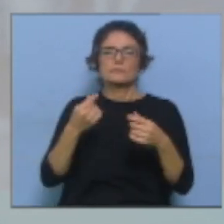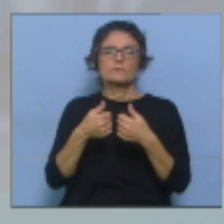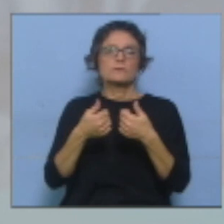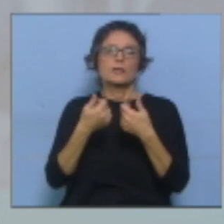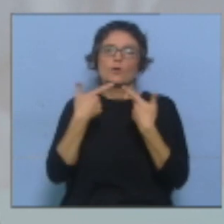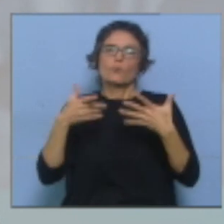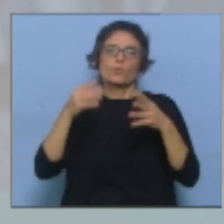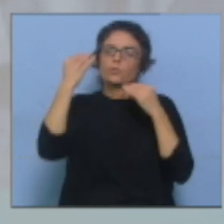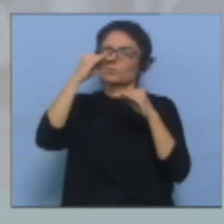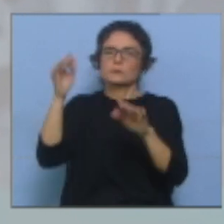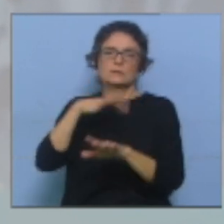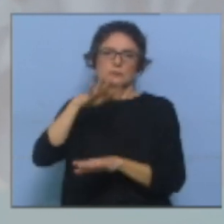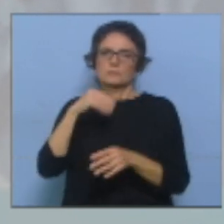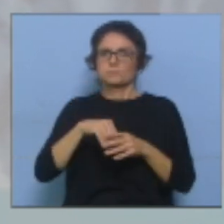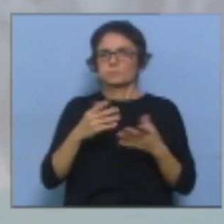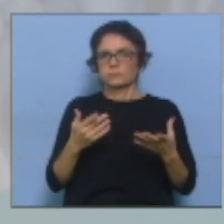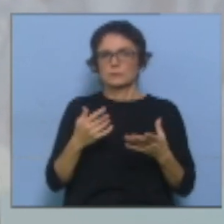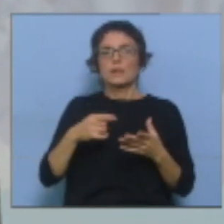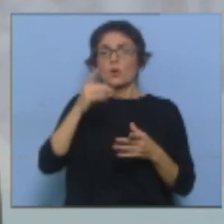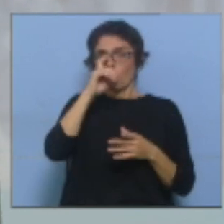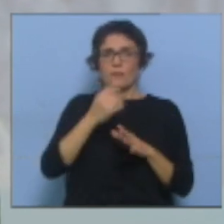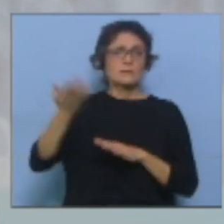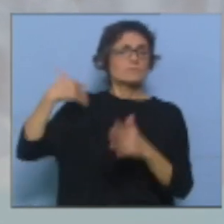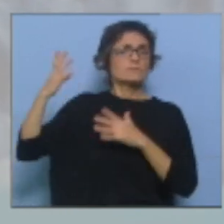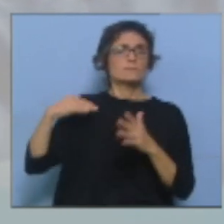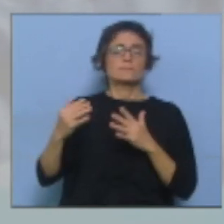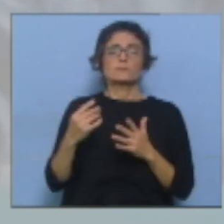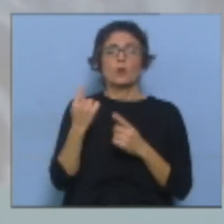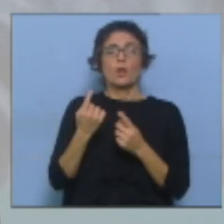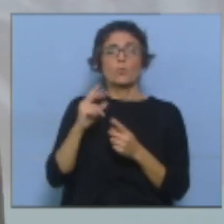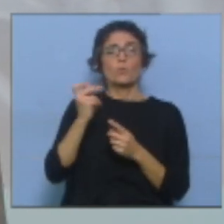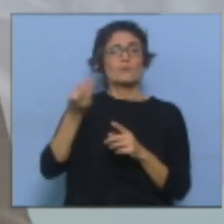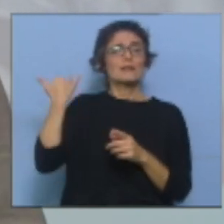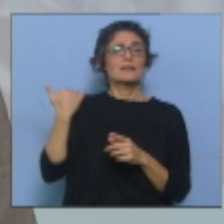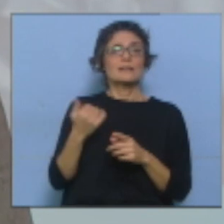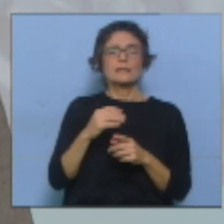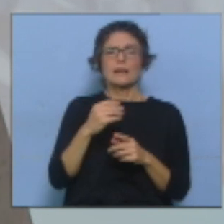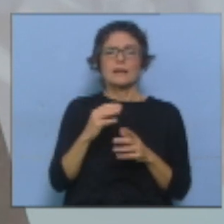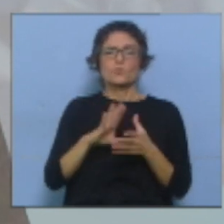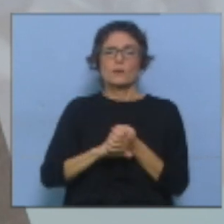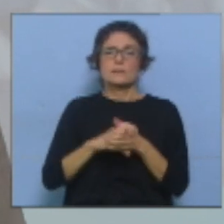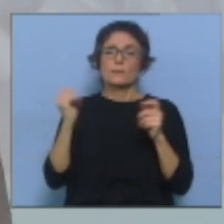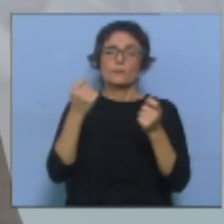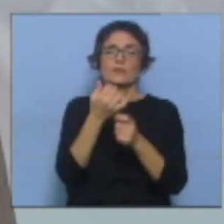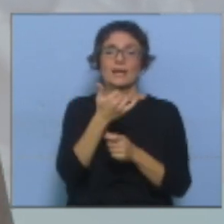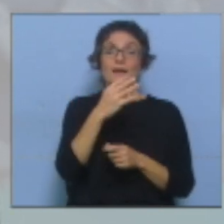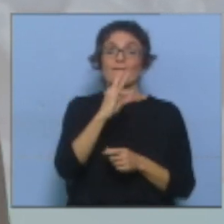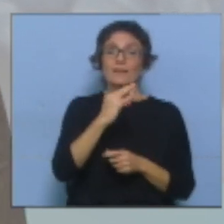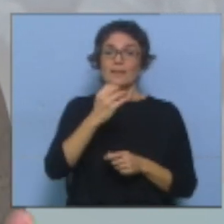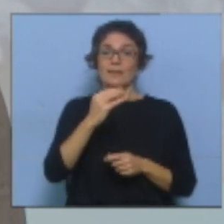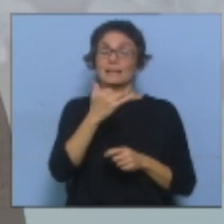eles, há uns anos atrás, quando nós fizemos 23 ou 24 anos de casados, já não me recordo bem, ofereceram-nos um quadro.